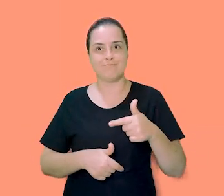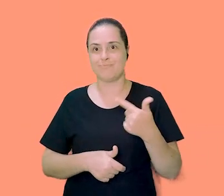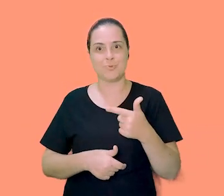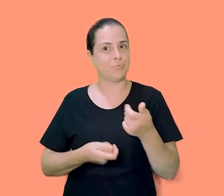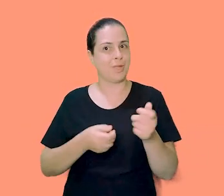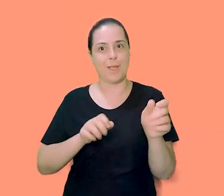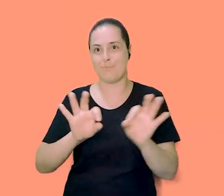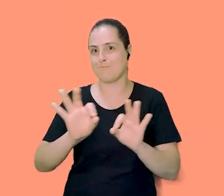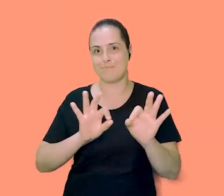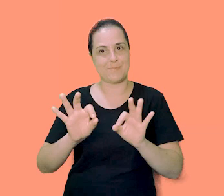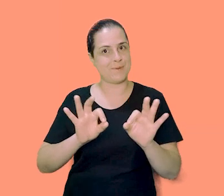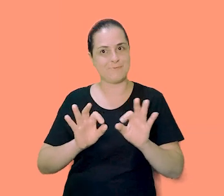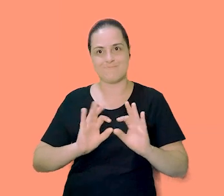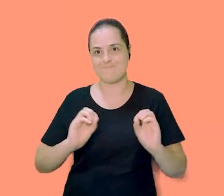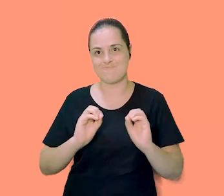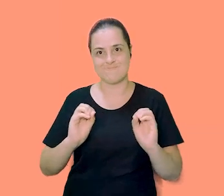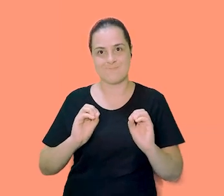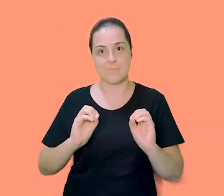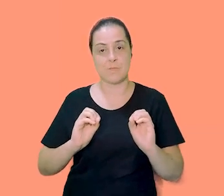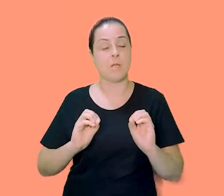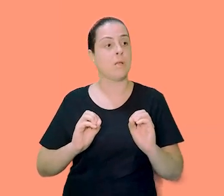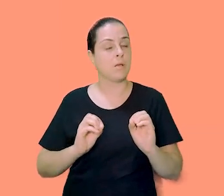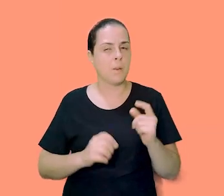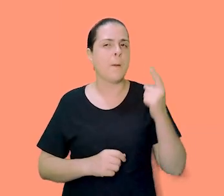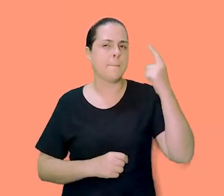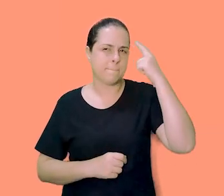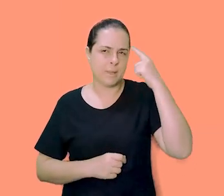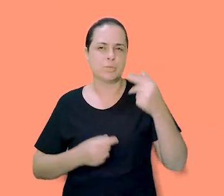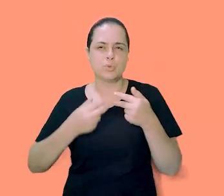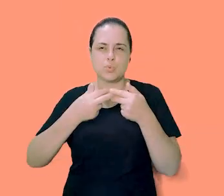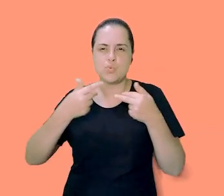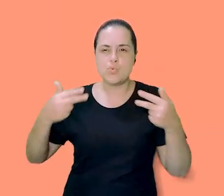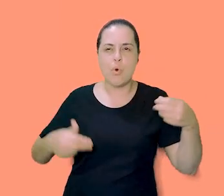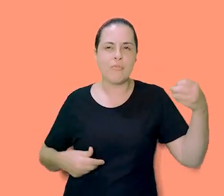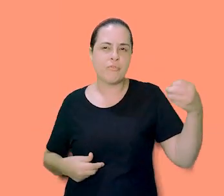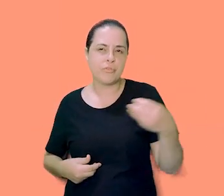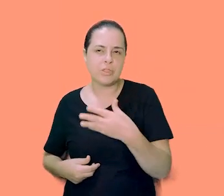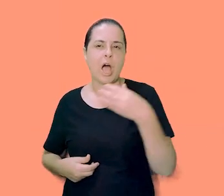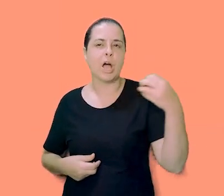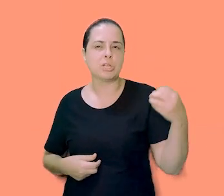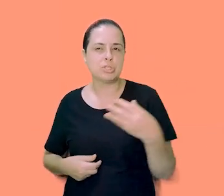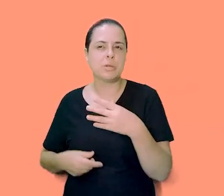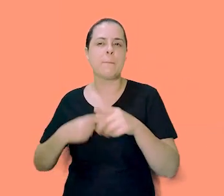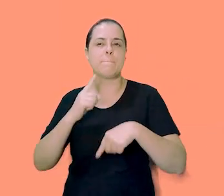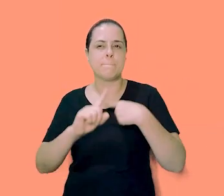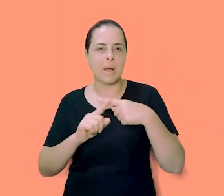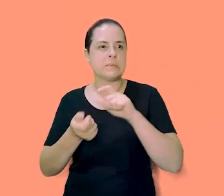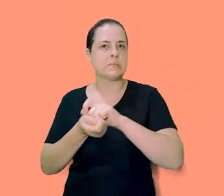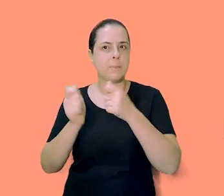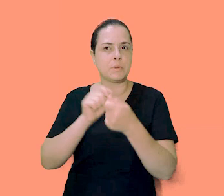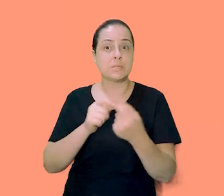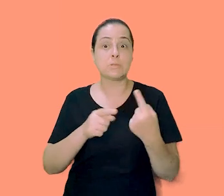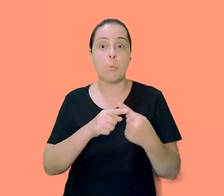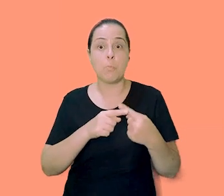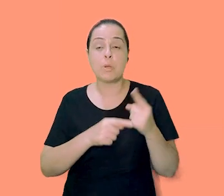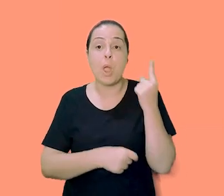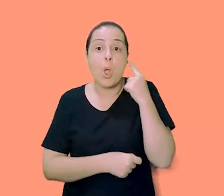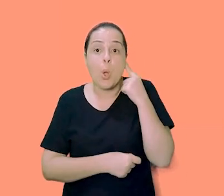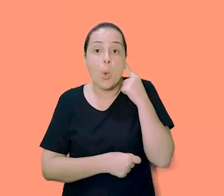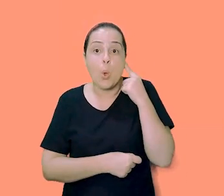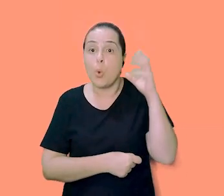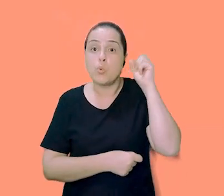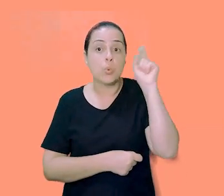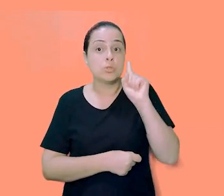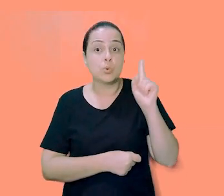Não, eu imagino, e acho que é muita novidade, muita adaptação, né? Então, assim, você passou 25 anos sem ouvir, de repente